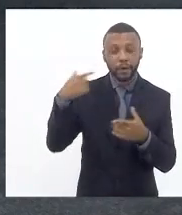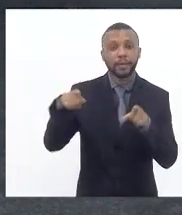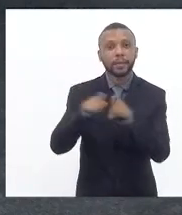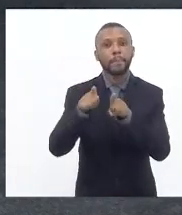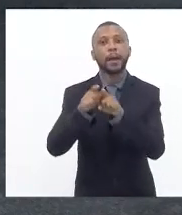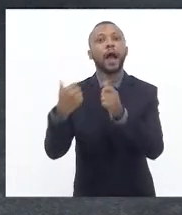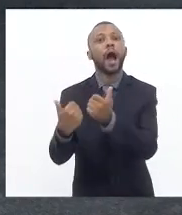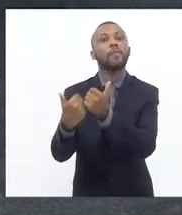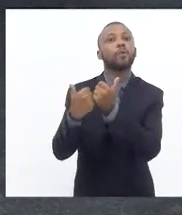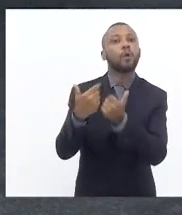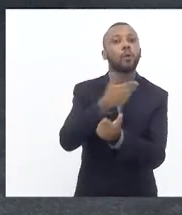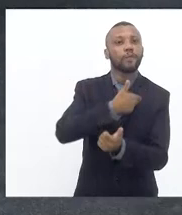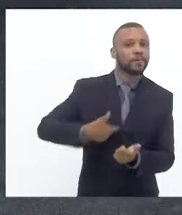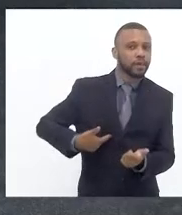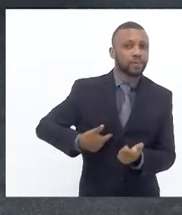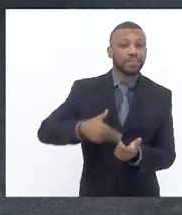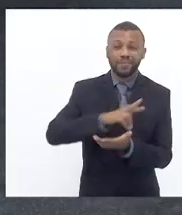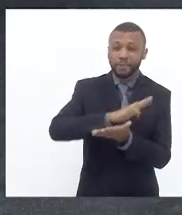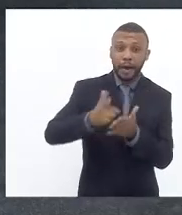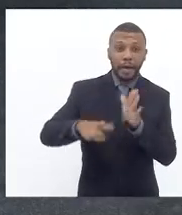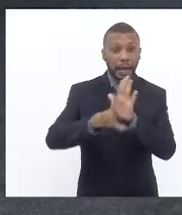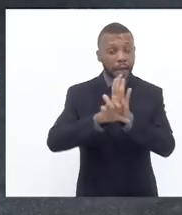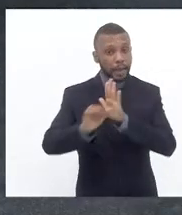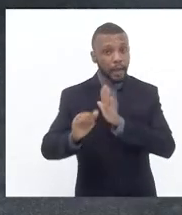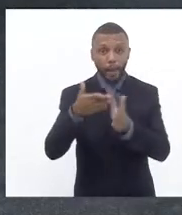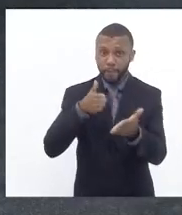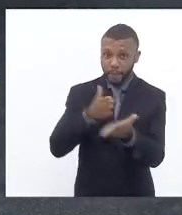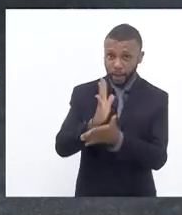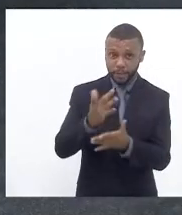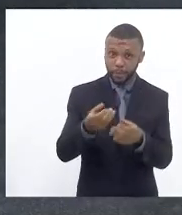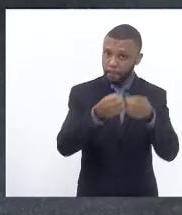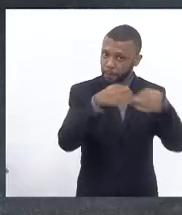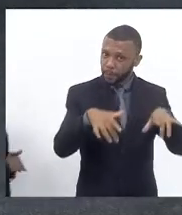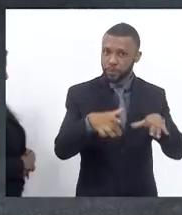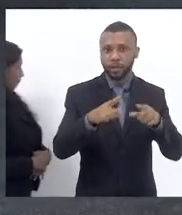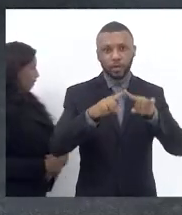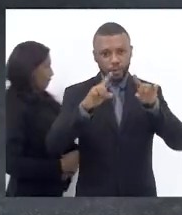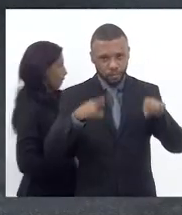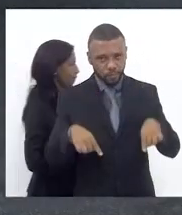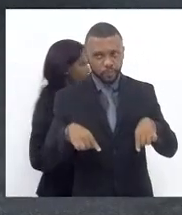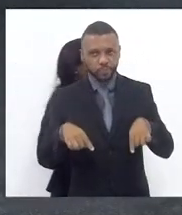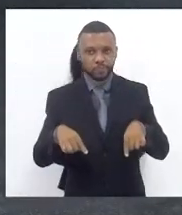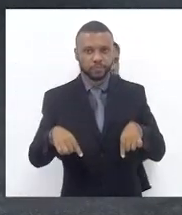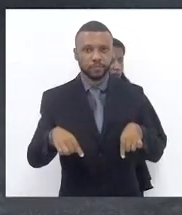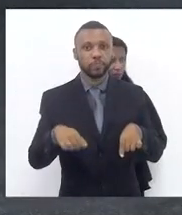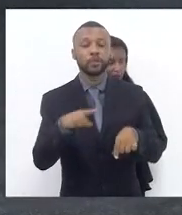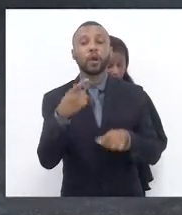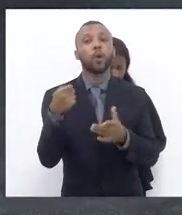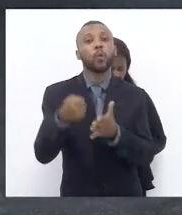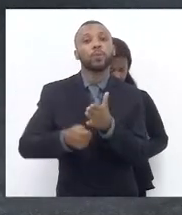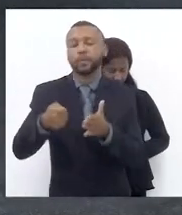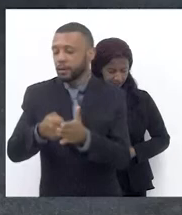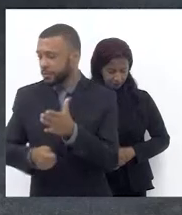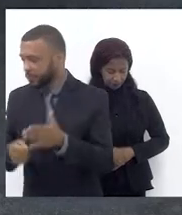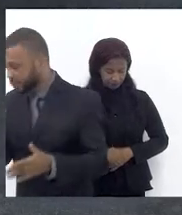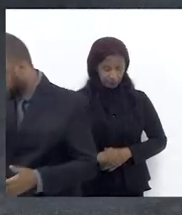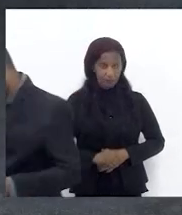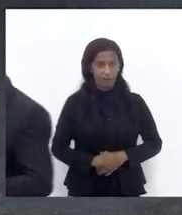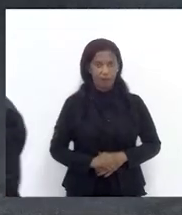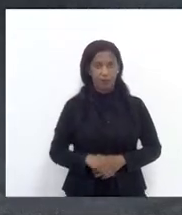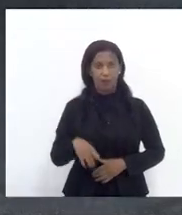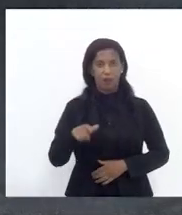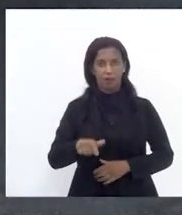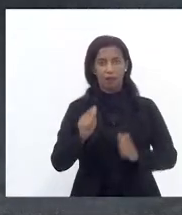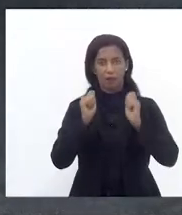o governo foram várias leis aprovadas que prejudicaram servidor nós lutamos contra aquela quadrilha e a casa Legislativa